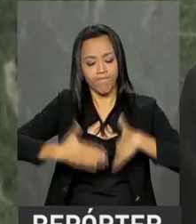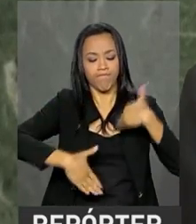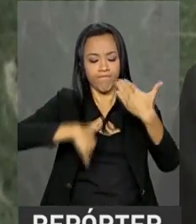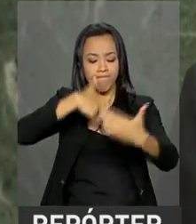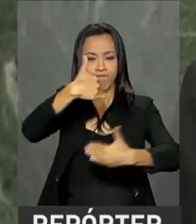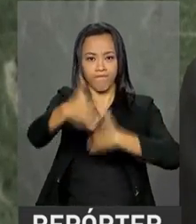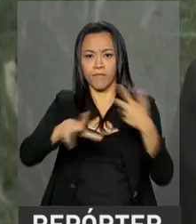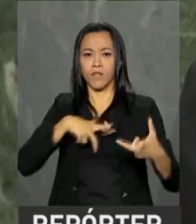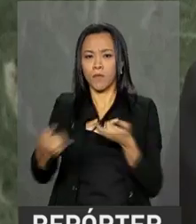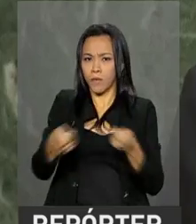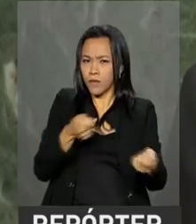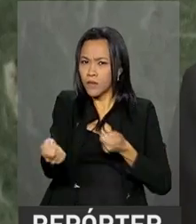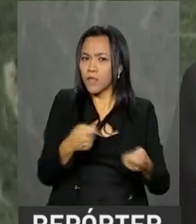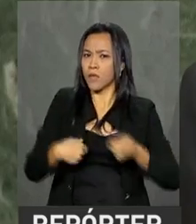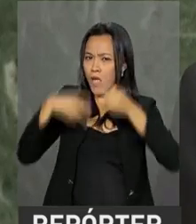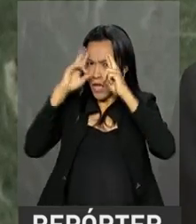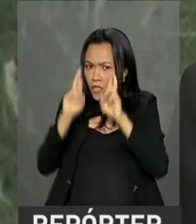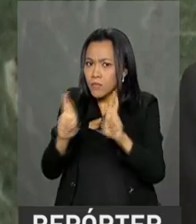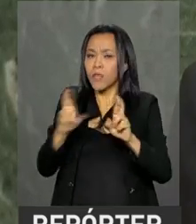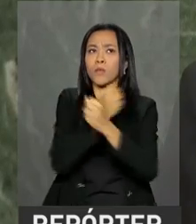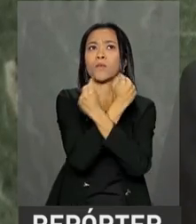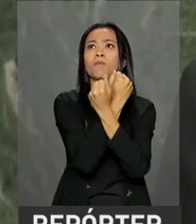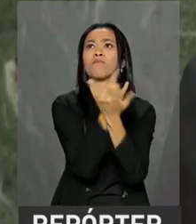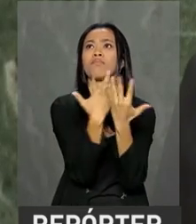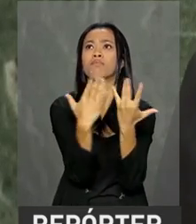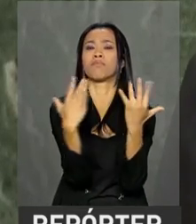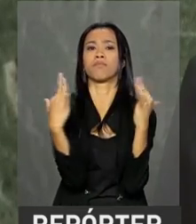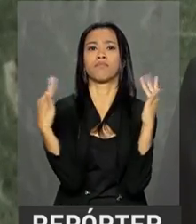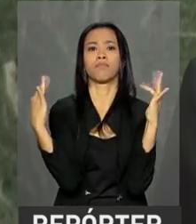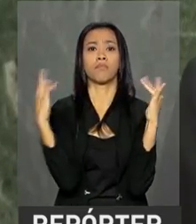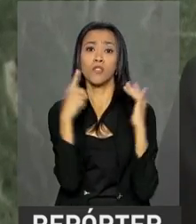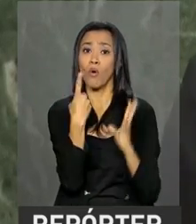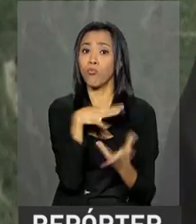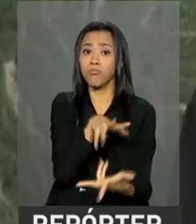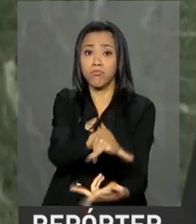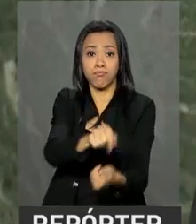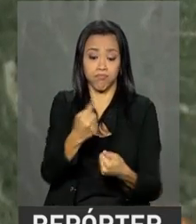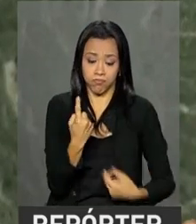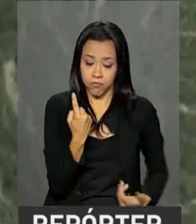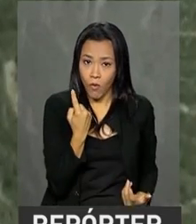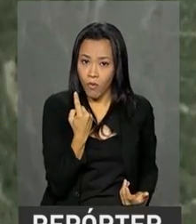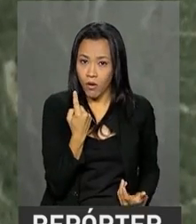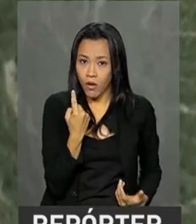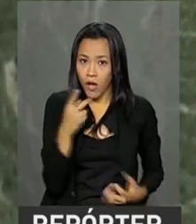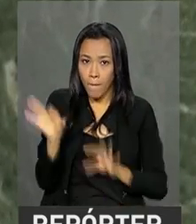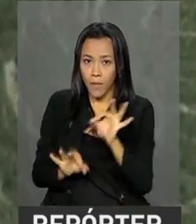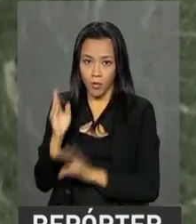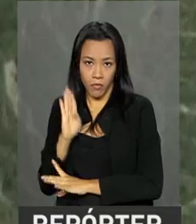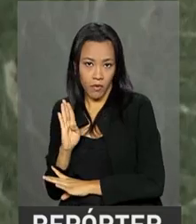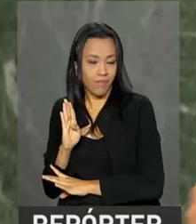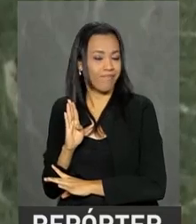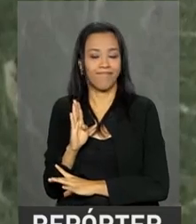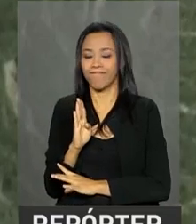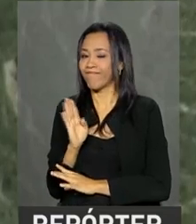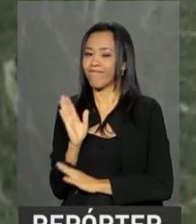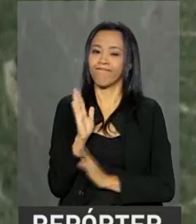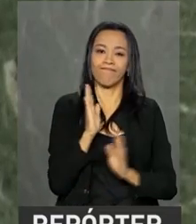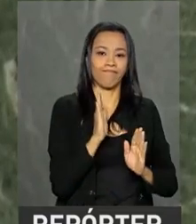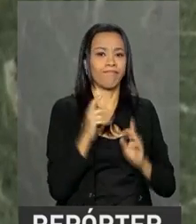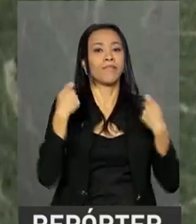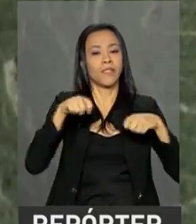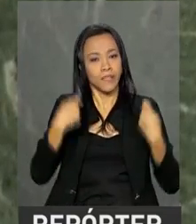equilibrada com respeito ao meio ambiente o planeta é um só não há Plano B devemos tomar medidas